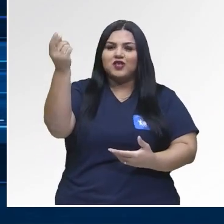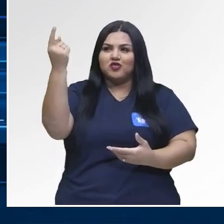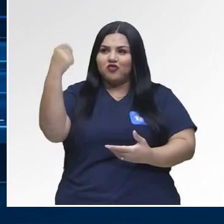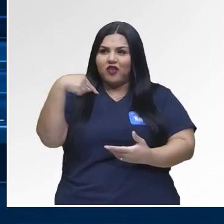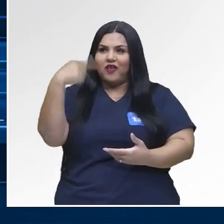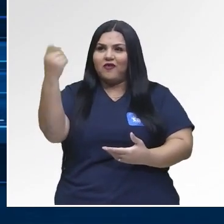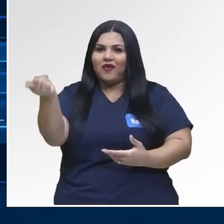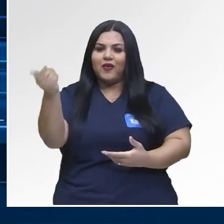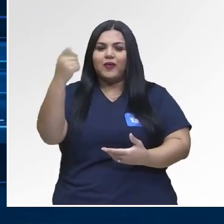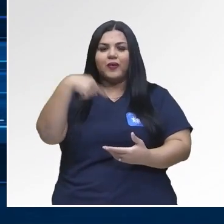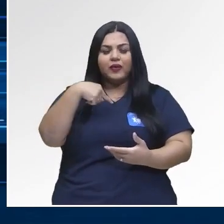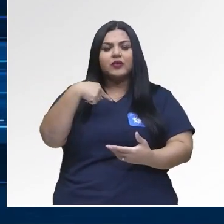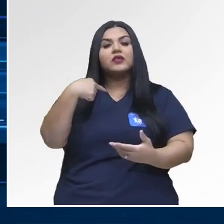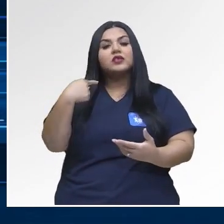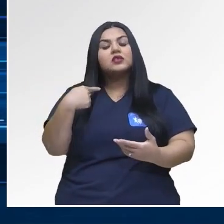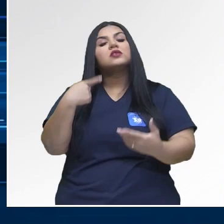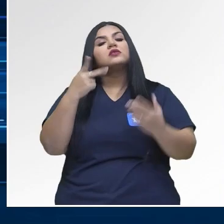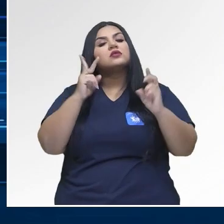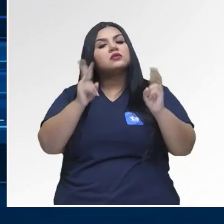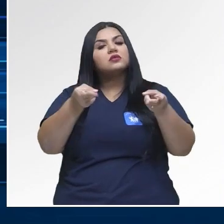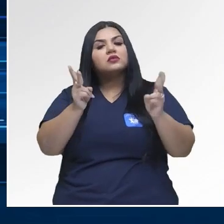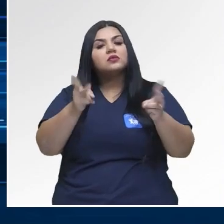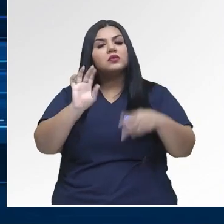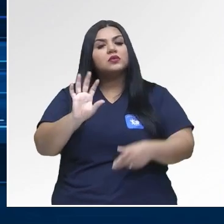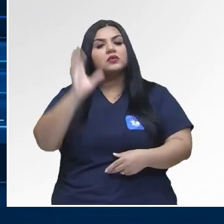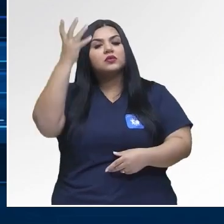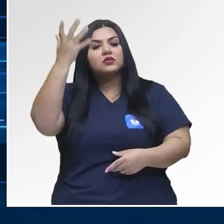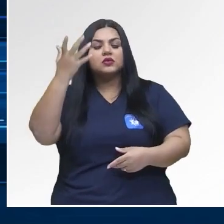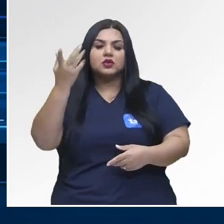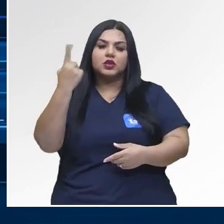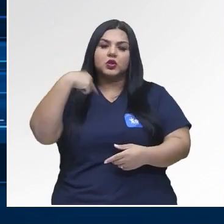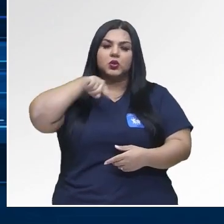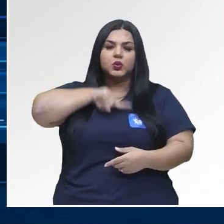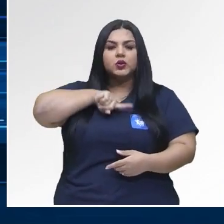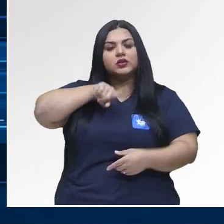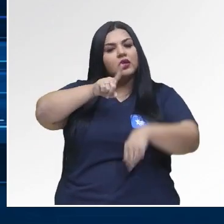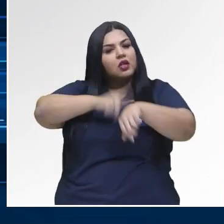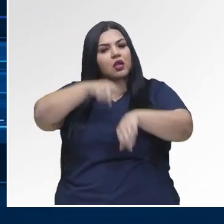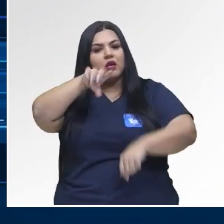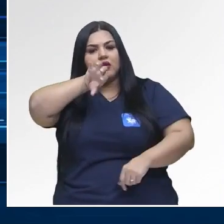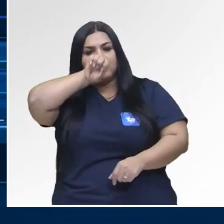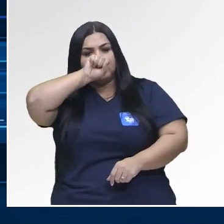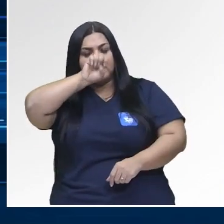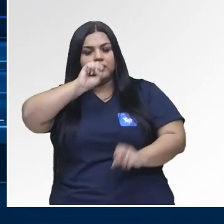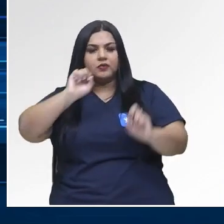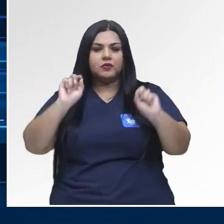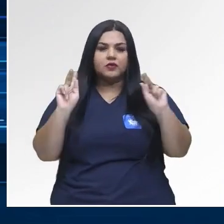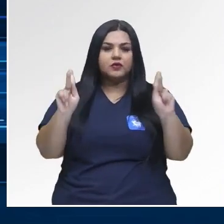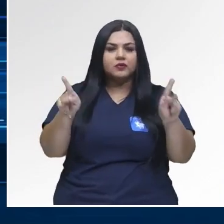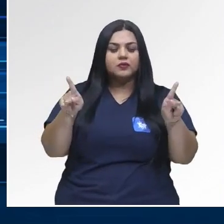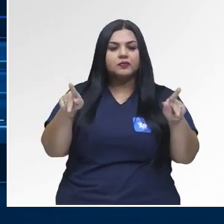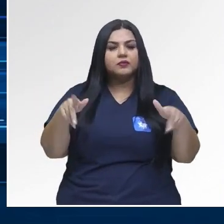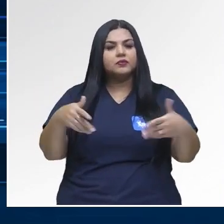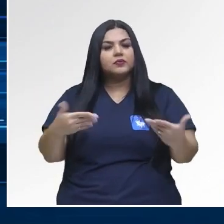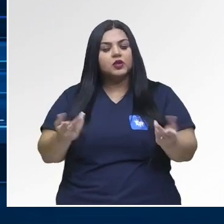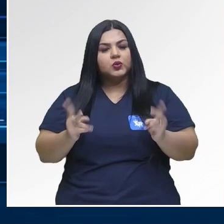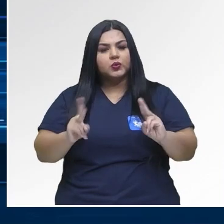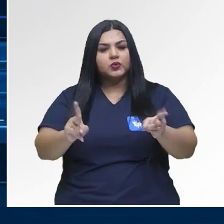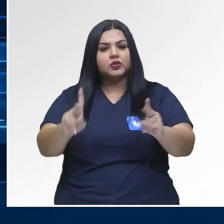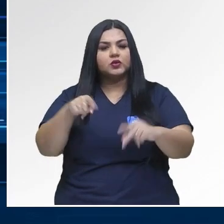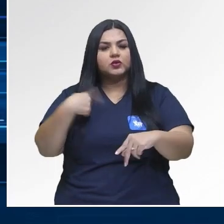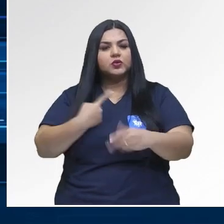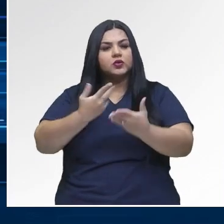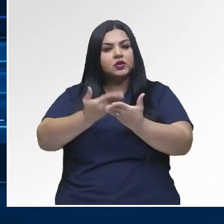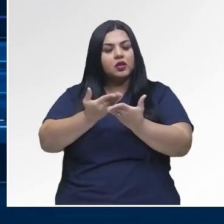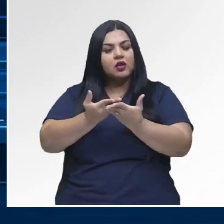volta, tá? Então, constantemente está acontecendo isso na nossa respiração, ok? Então, vamos continuar a nossa